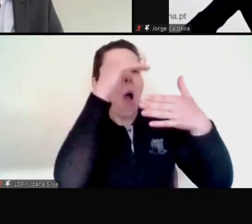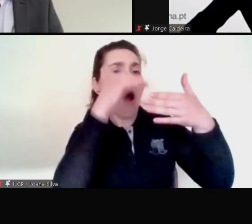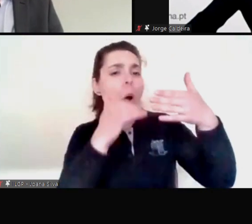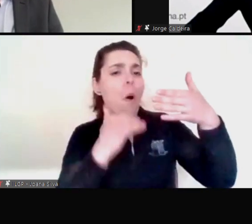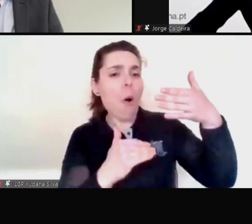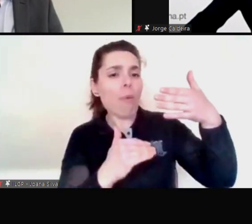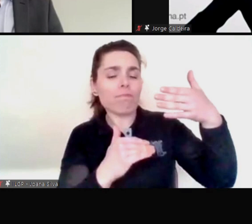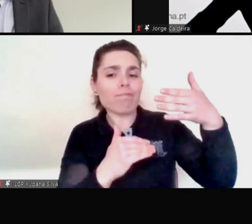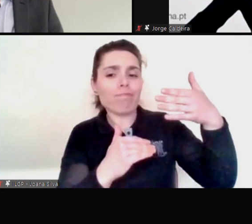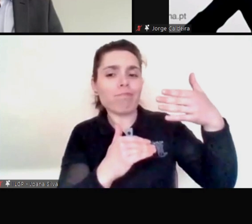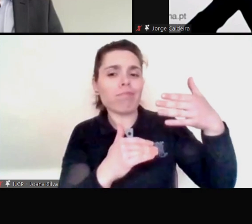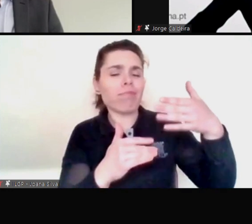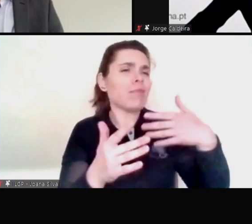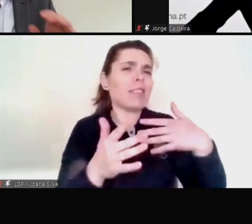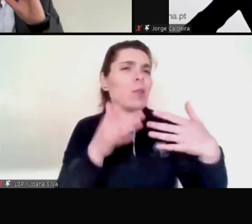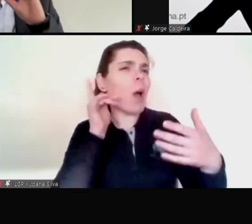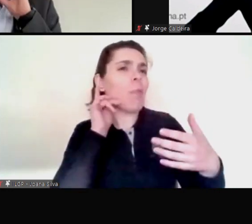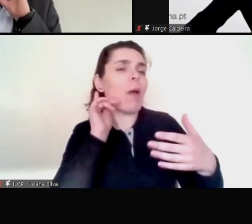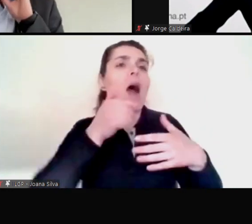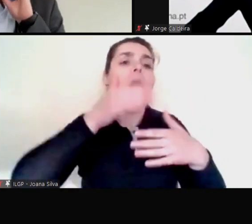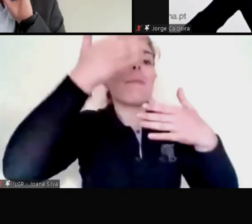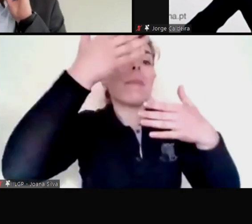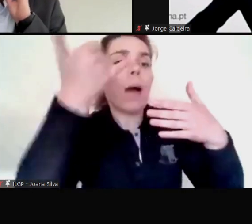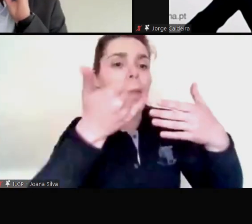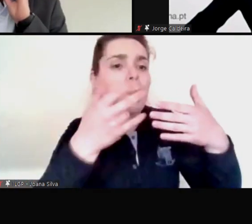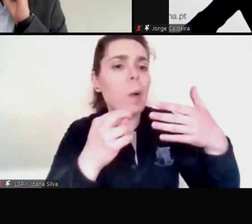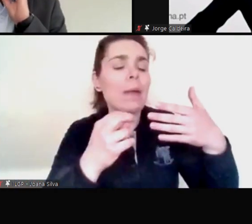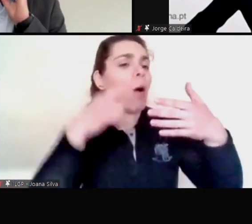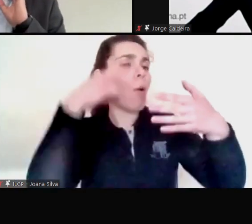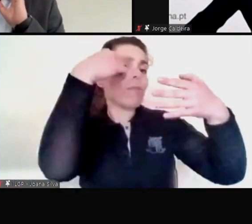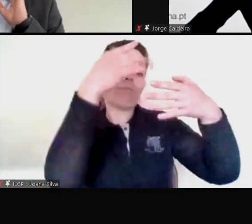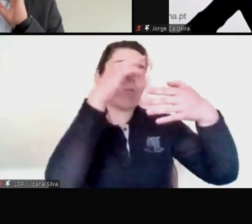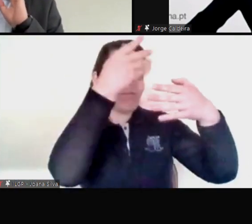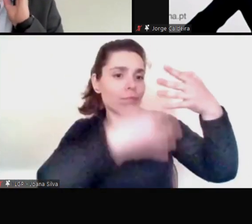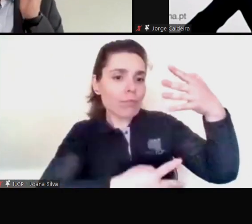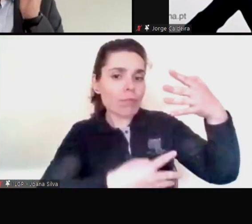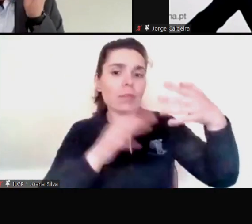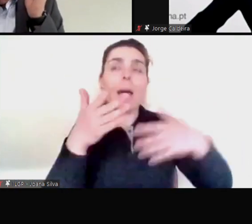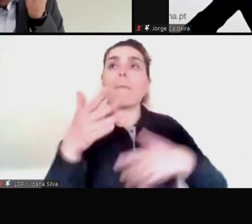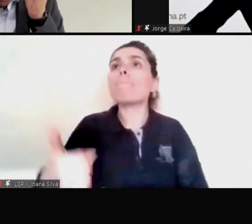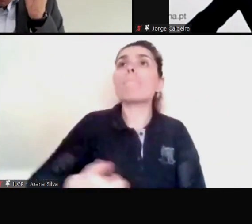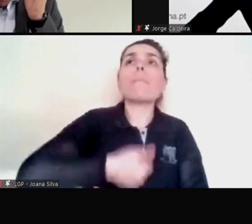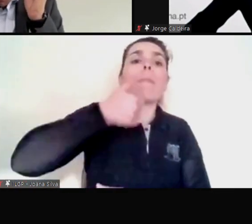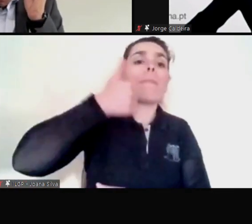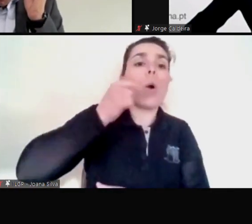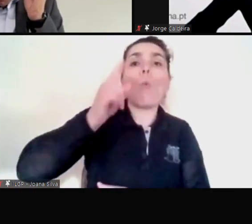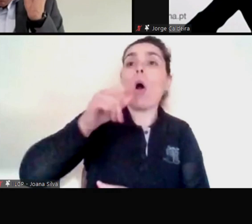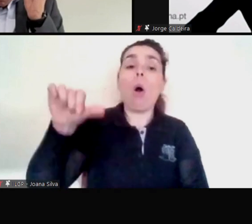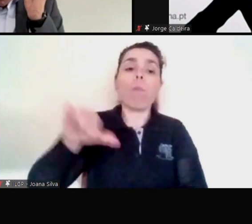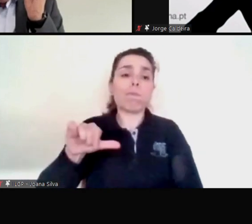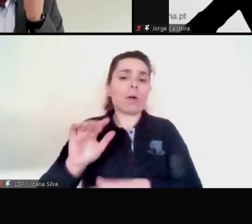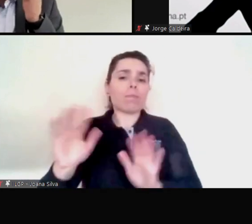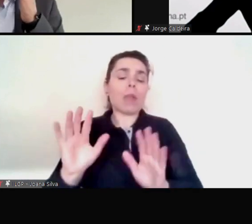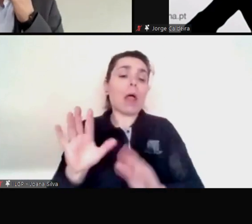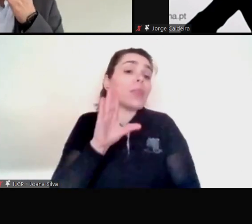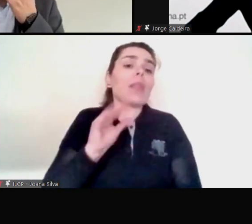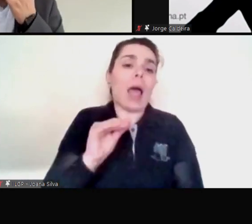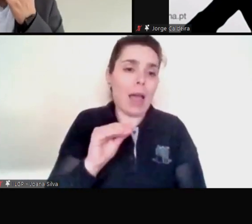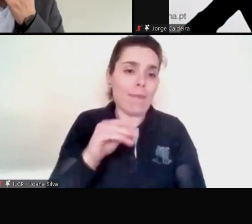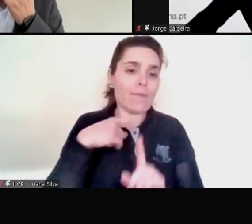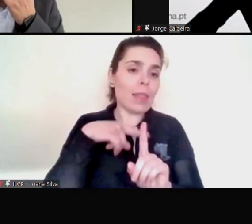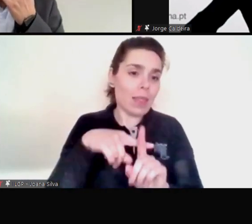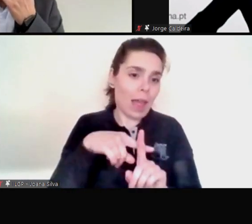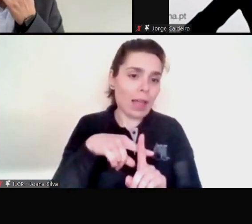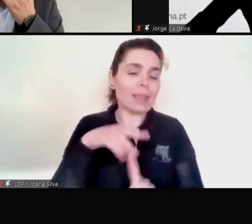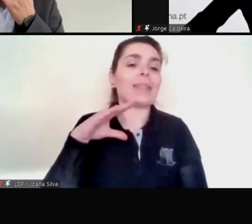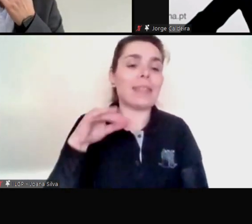não tem nada a ver com a importância que lhes atribuo. Seria difícil dizer qual é a melhor vantagem ou a pior vantagem. São 10 vantagens. É um exercício que